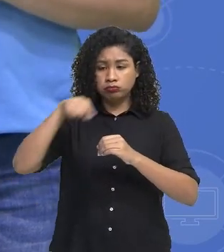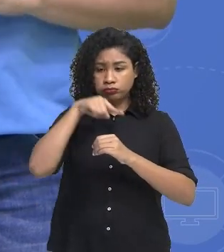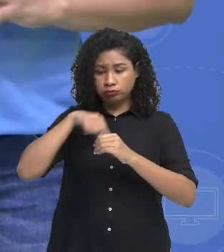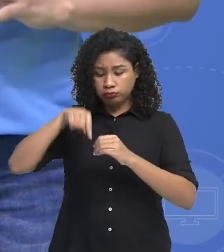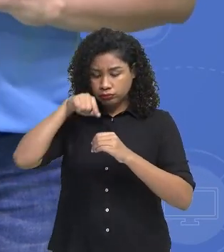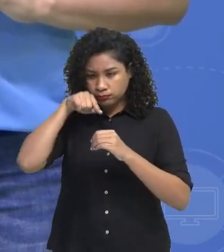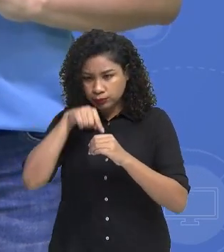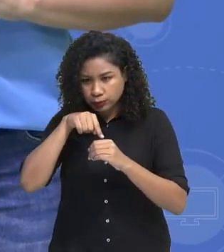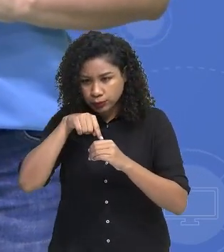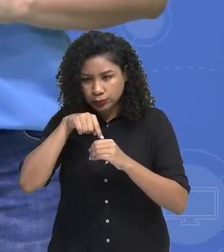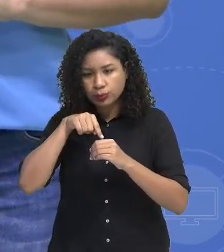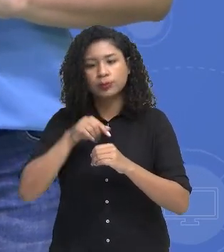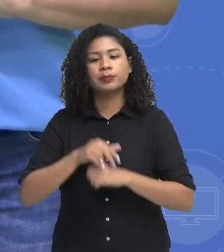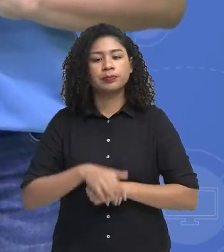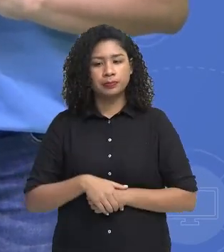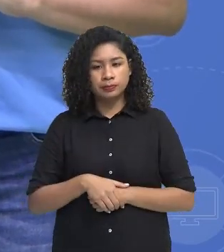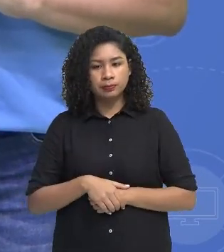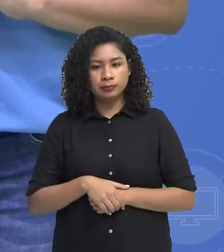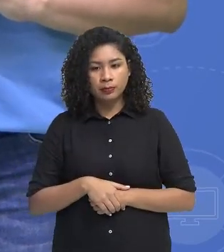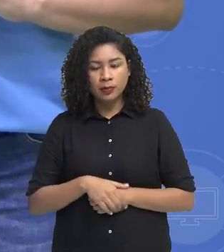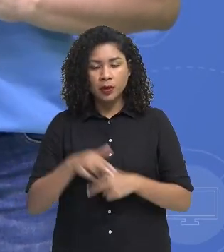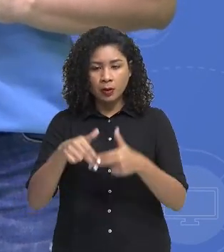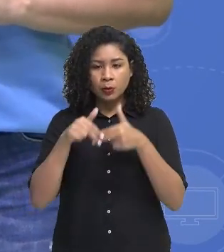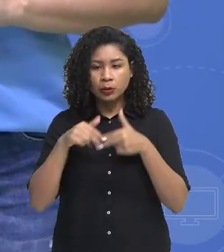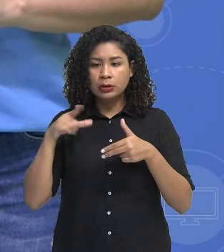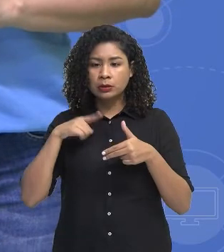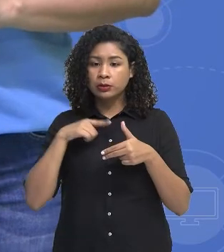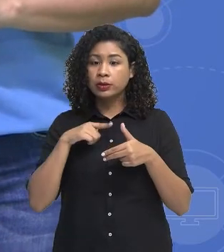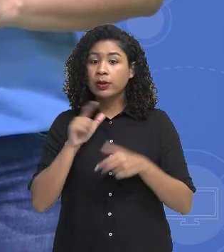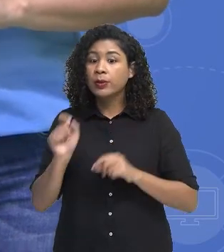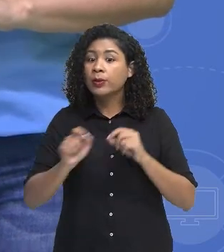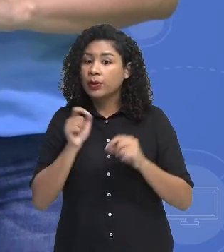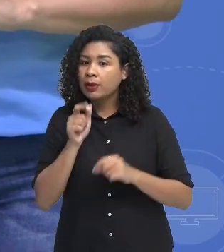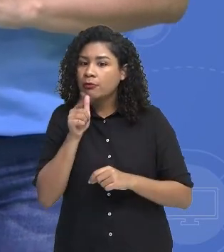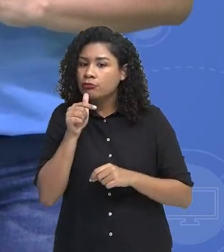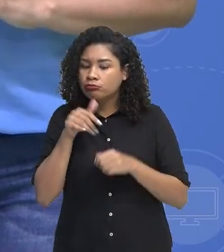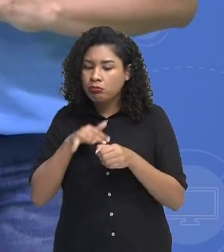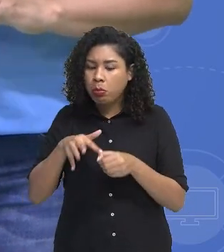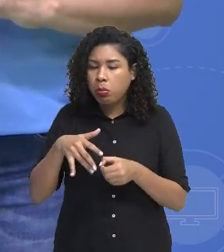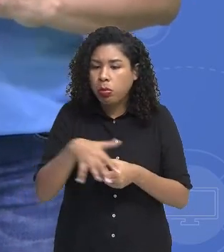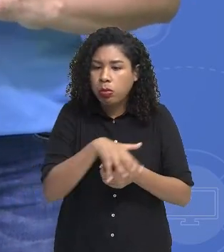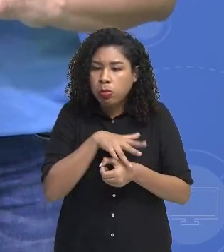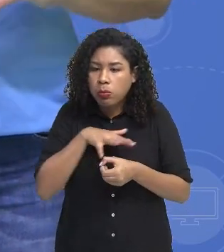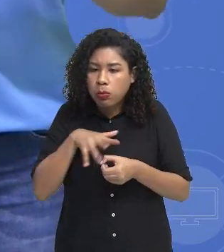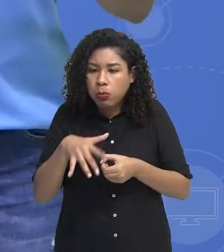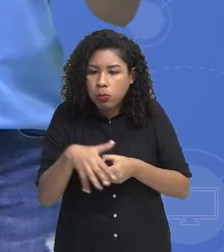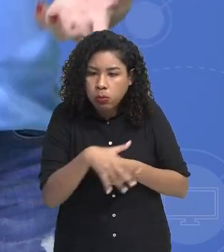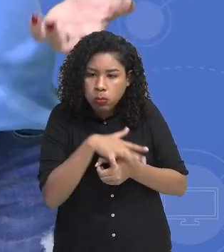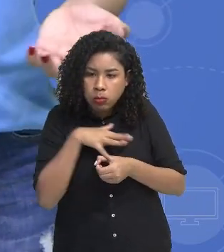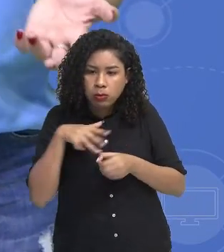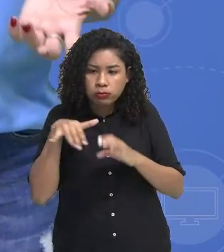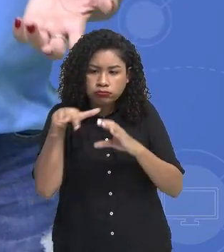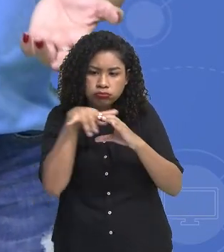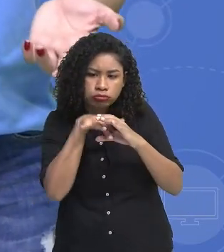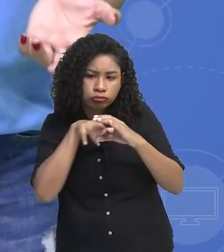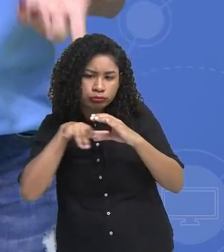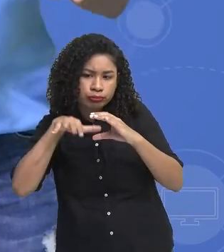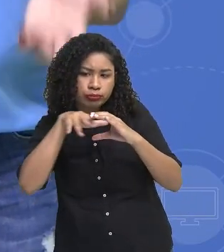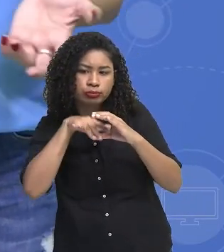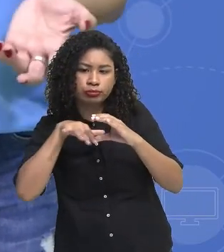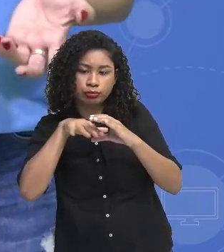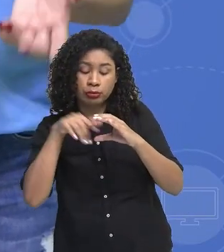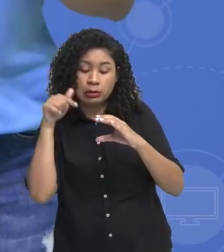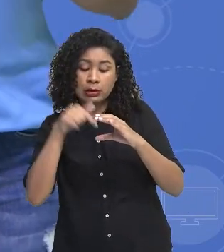material genético e entre o núcleo e a membrana eu tenho essa região toda do citoplasma. E o que, que eu tenho no